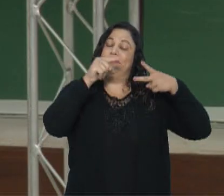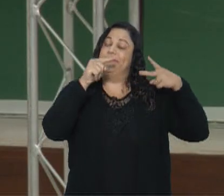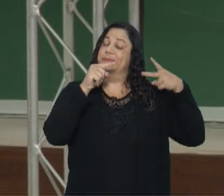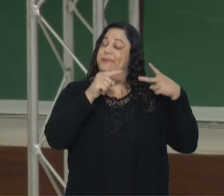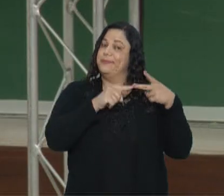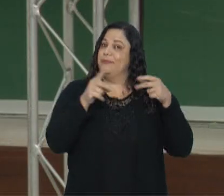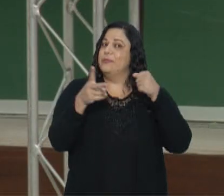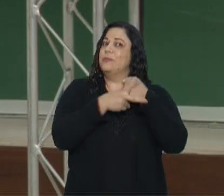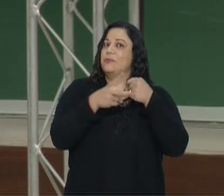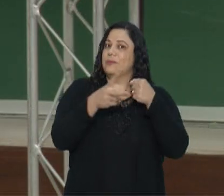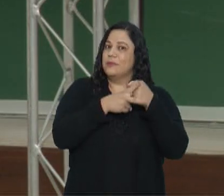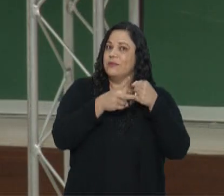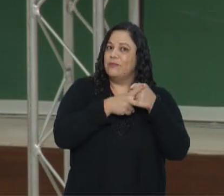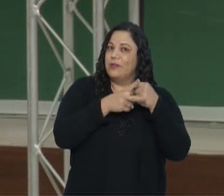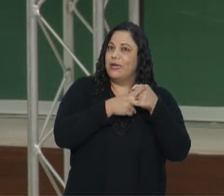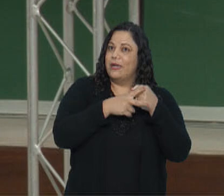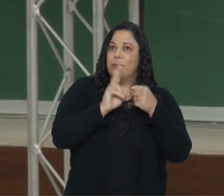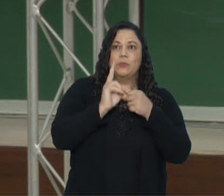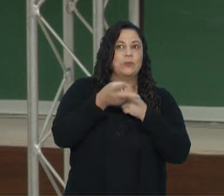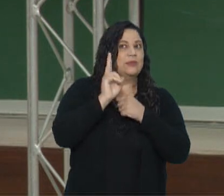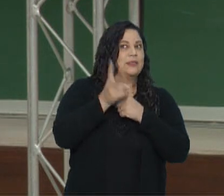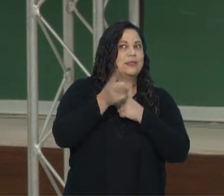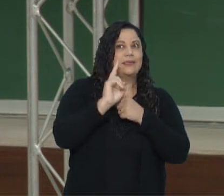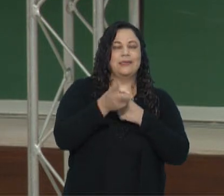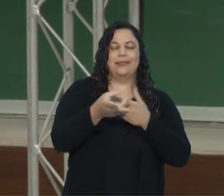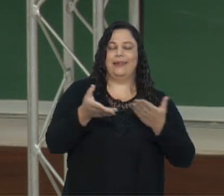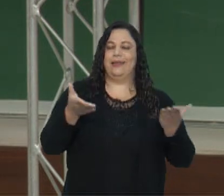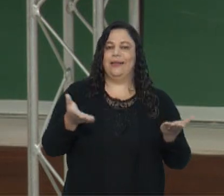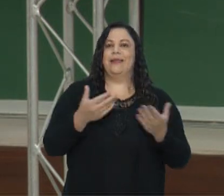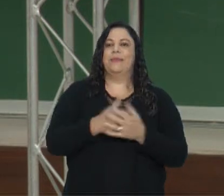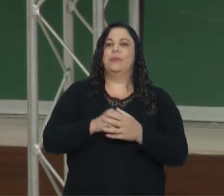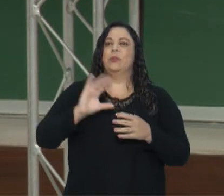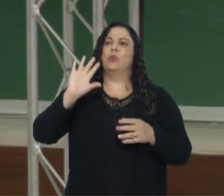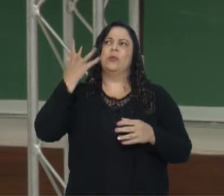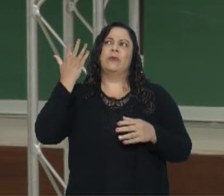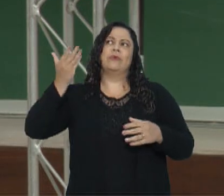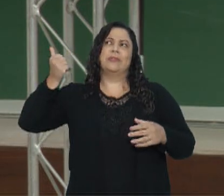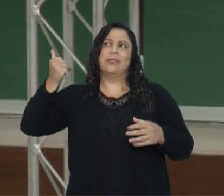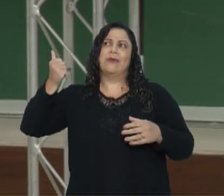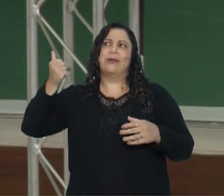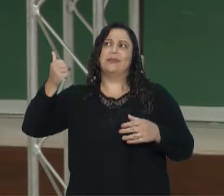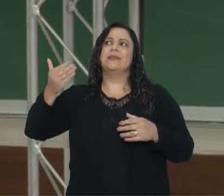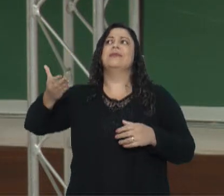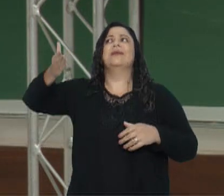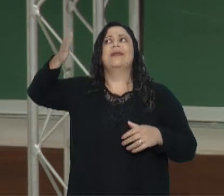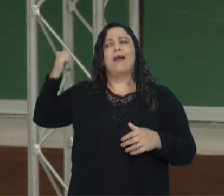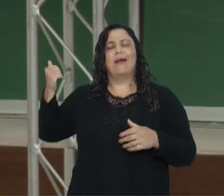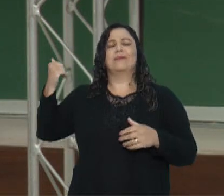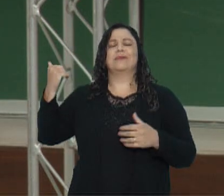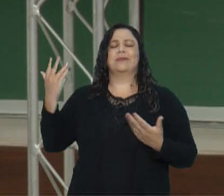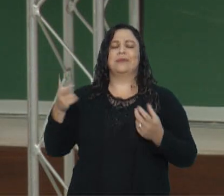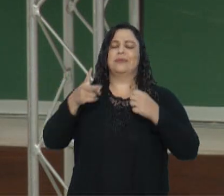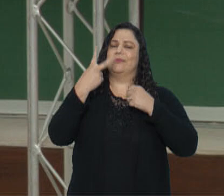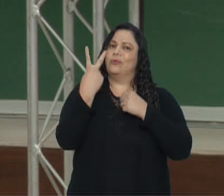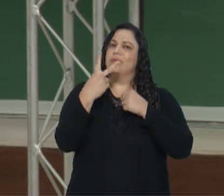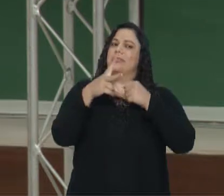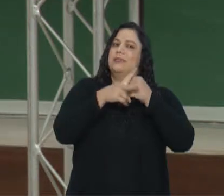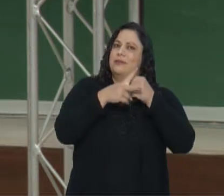dois verbos no pretérito, um aconteceu antes do momento do outro e ali,